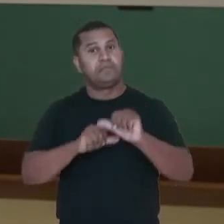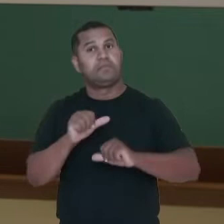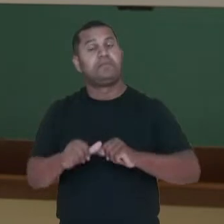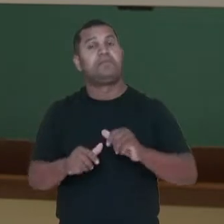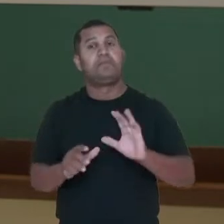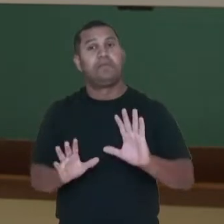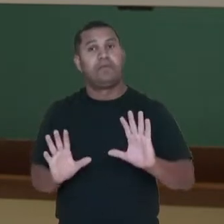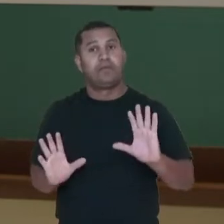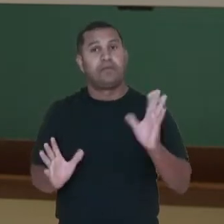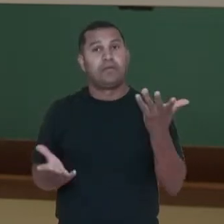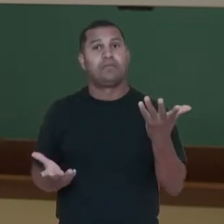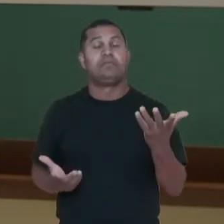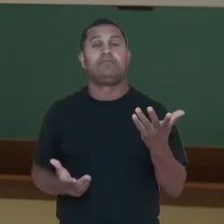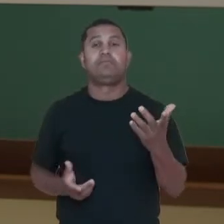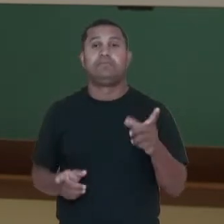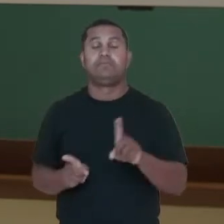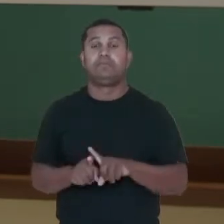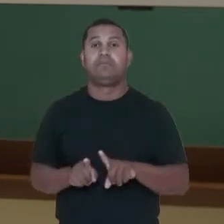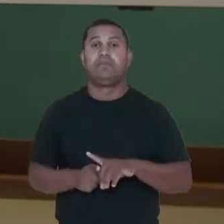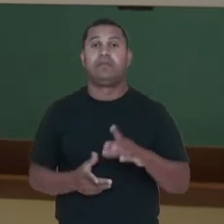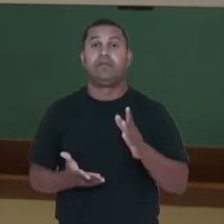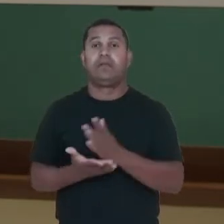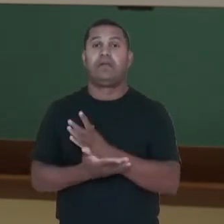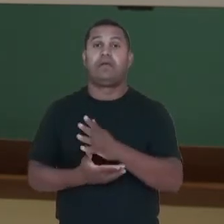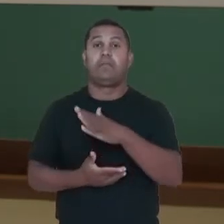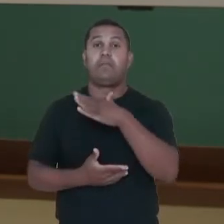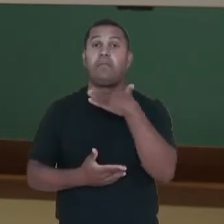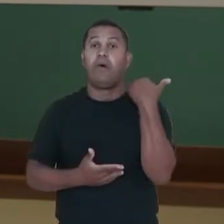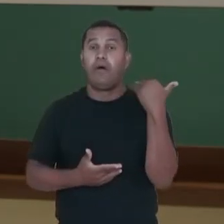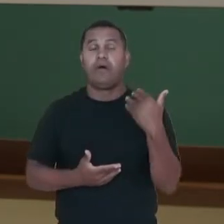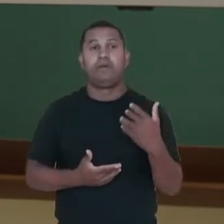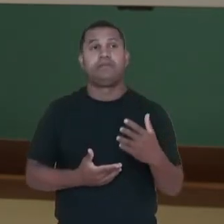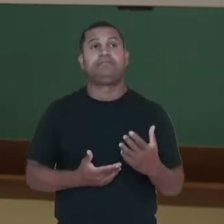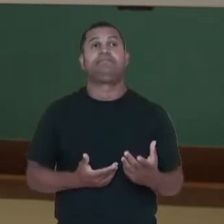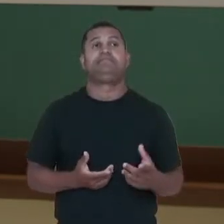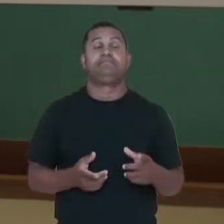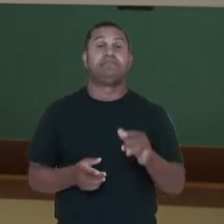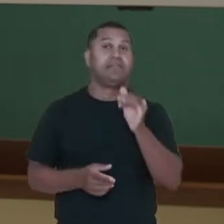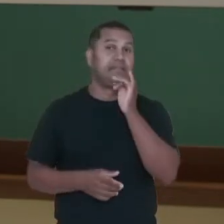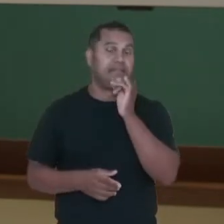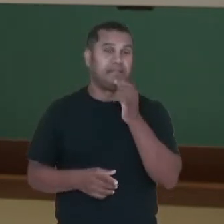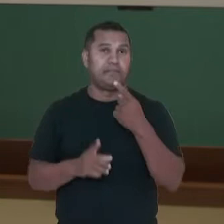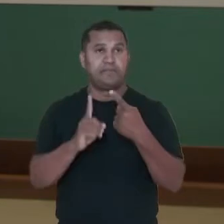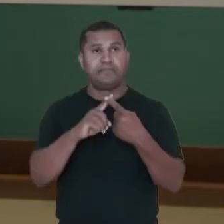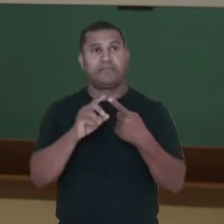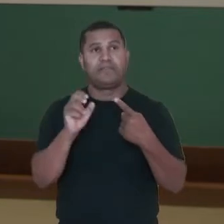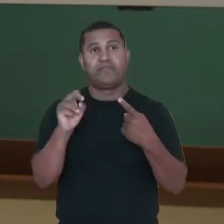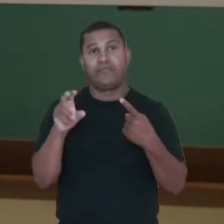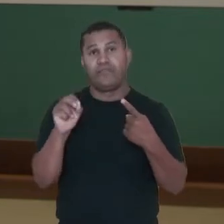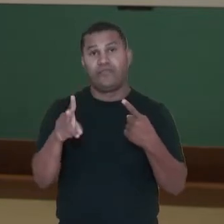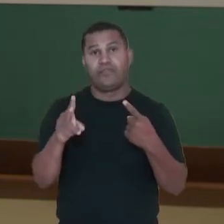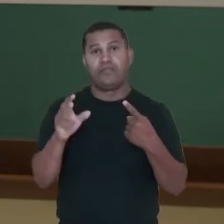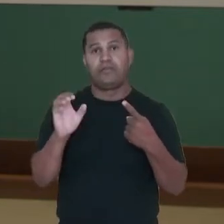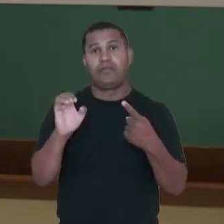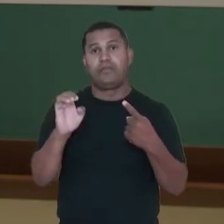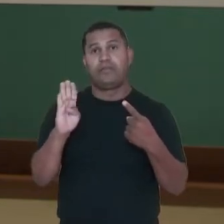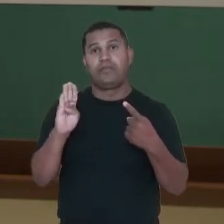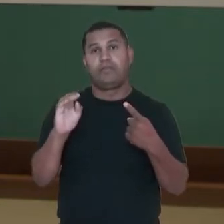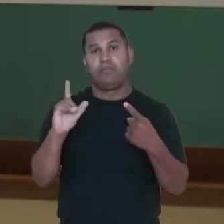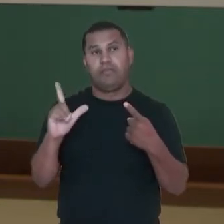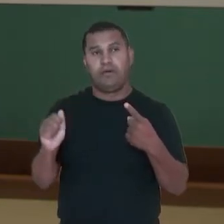mortalidade e também de deixar sequelas. Um exemplo, vírus Ebola, AIDS, são exemplos de doenças